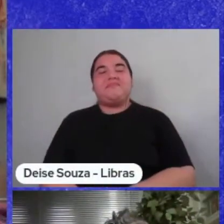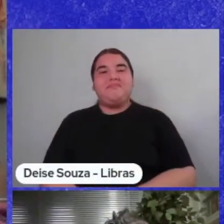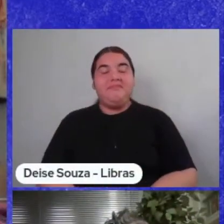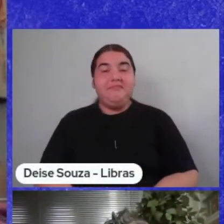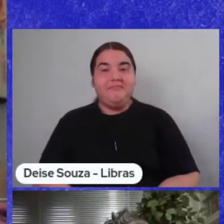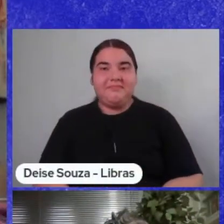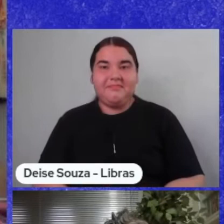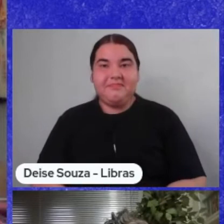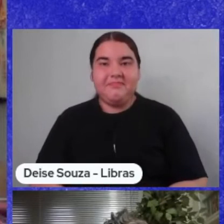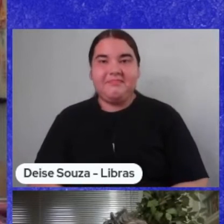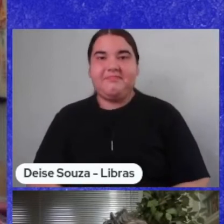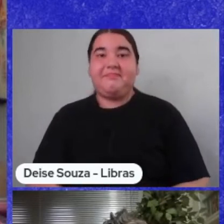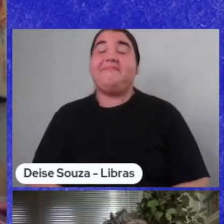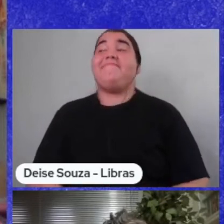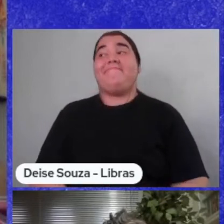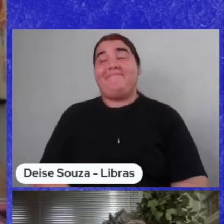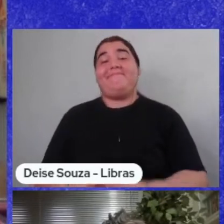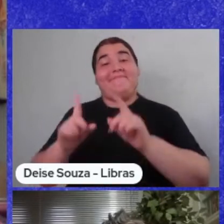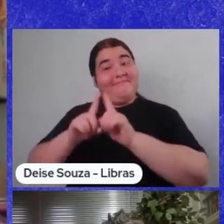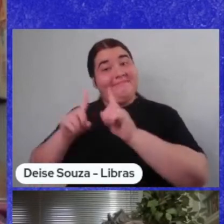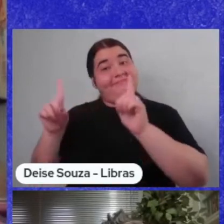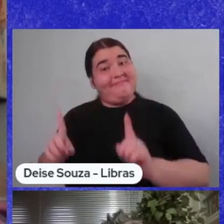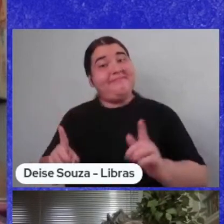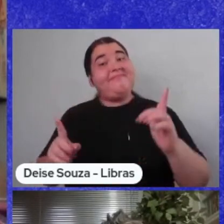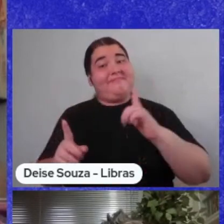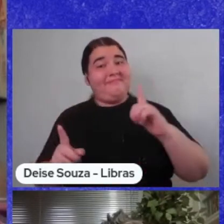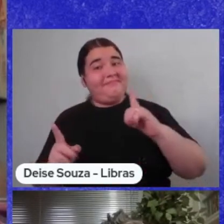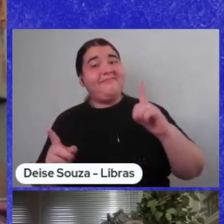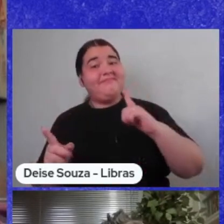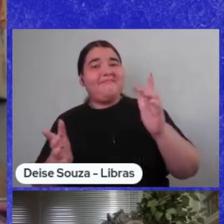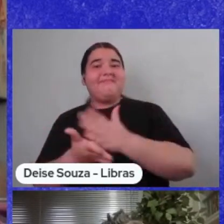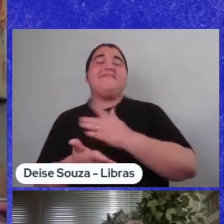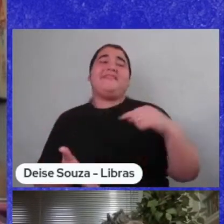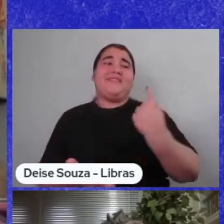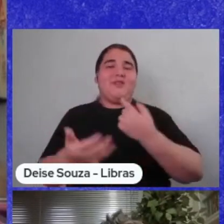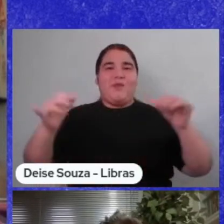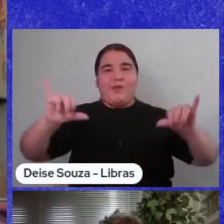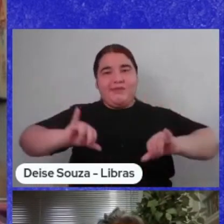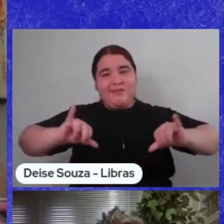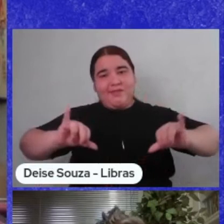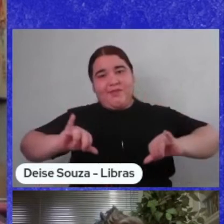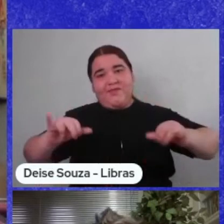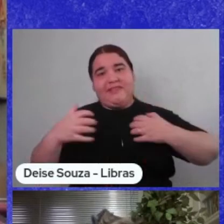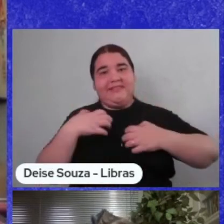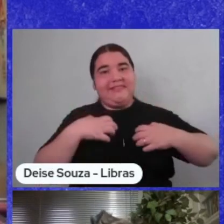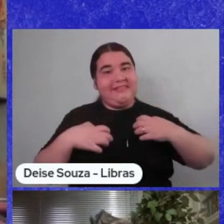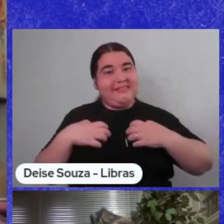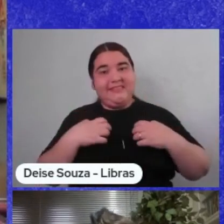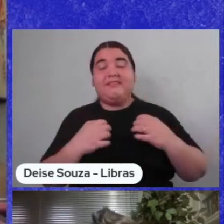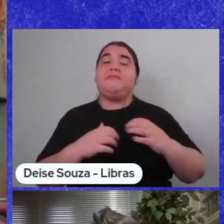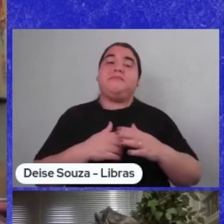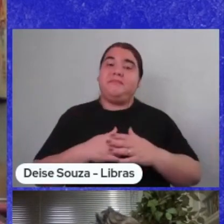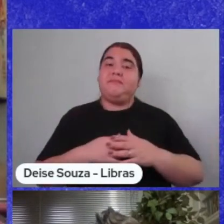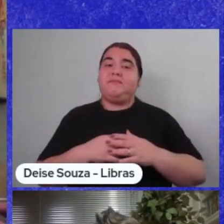Então, né, projetos. Vem aí algumas coisas. A gente, inclusive, está sofrendo aqui para algumas coisas. Mas estou